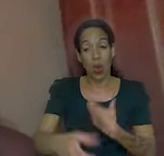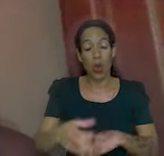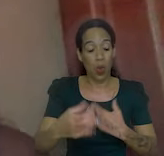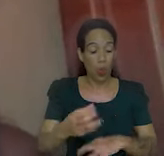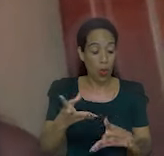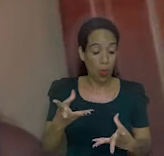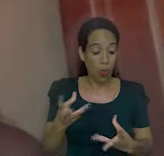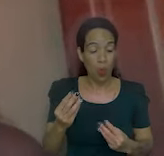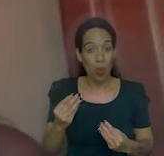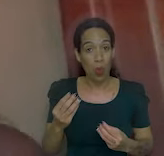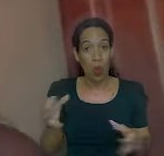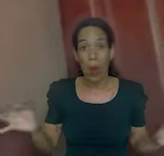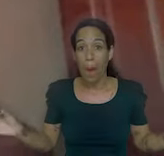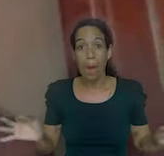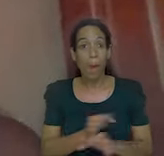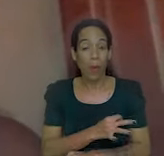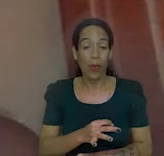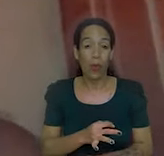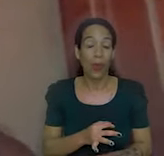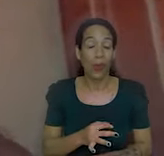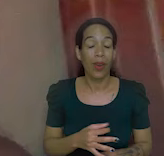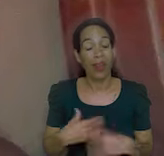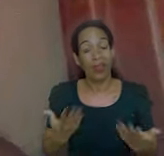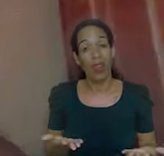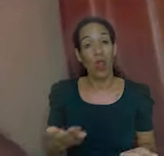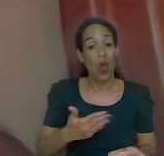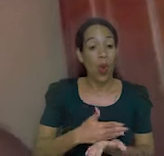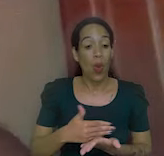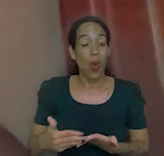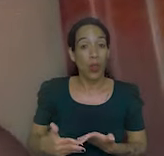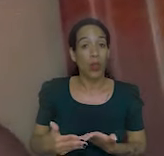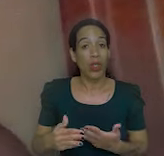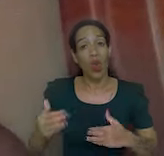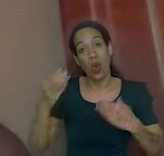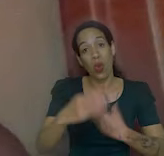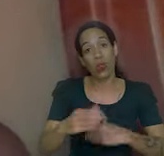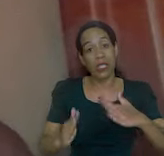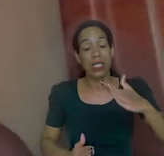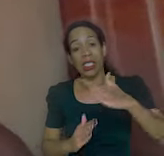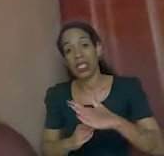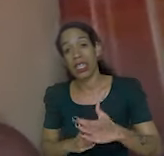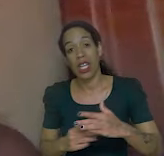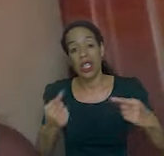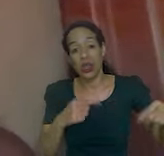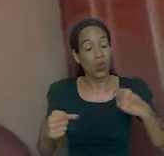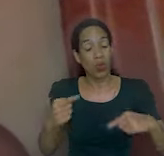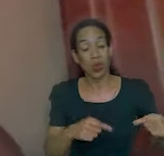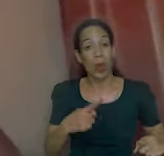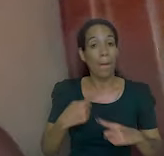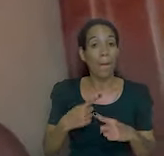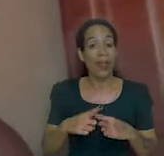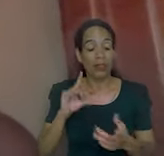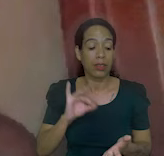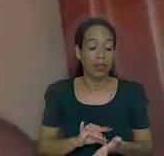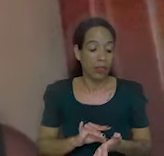foi um concurso muito prático, muito, muito. Tanto que começo foi o primeiro concurso com limitação de linhas na discursiva, porque